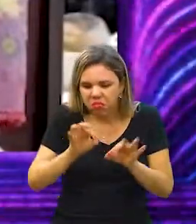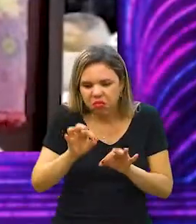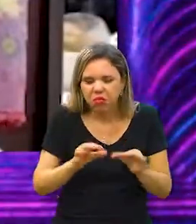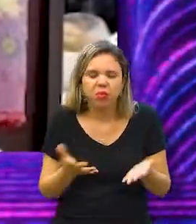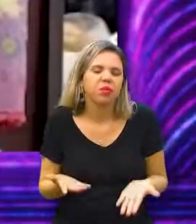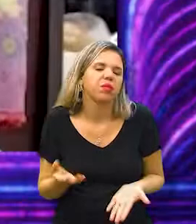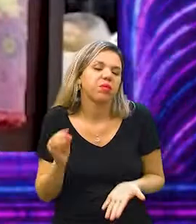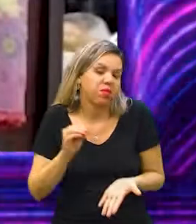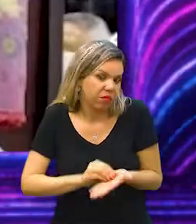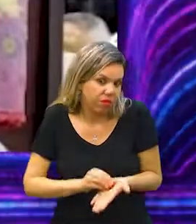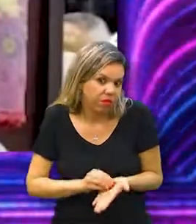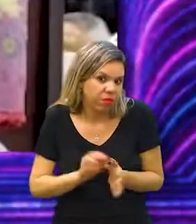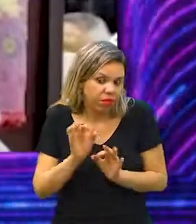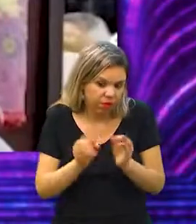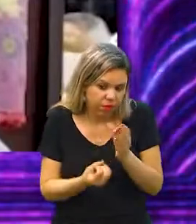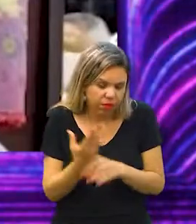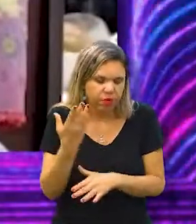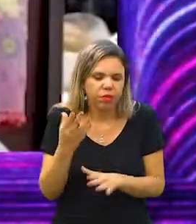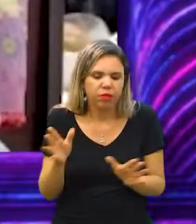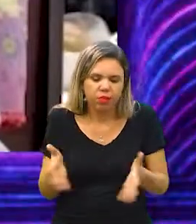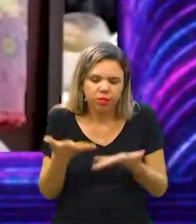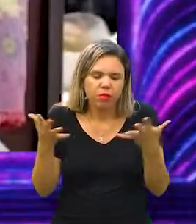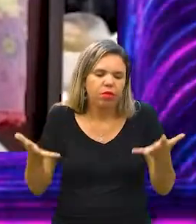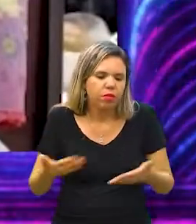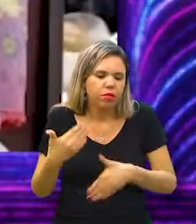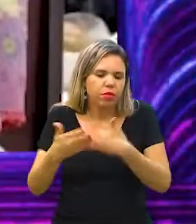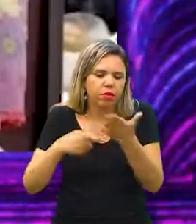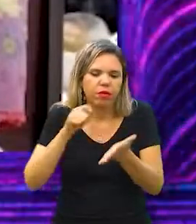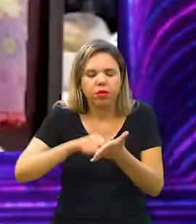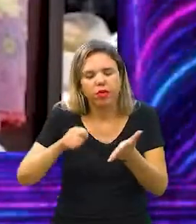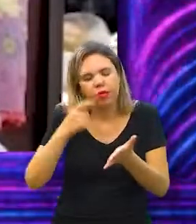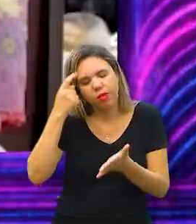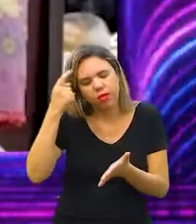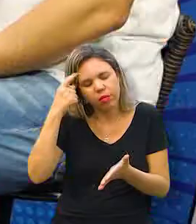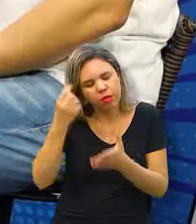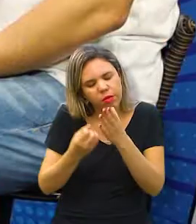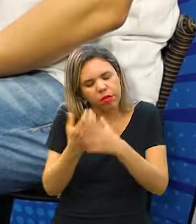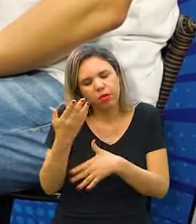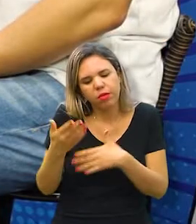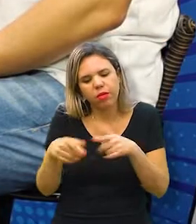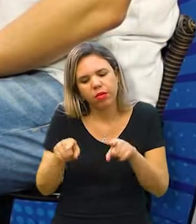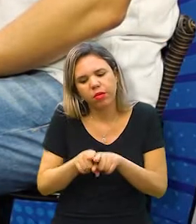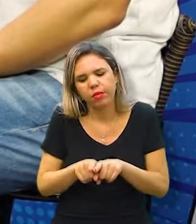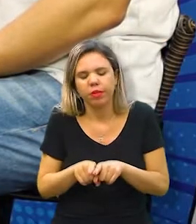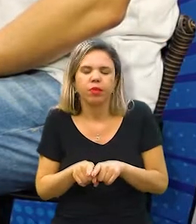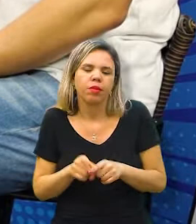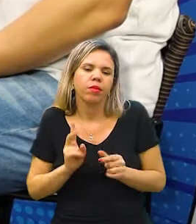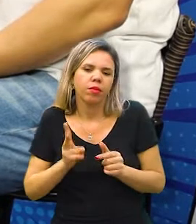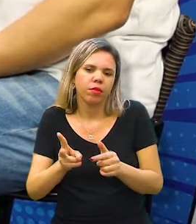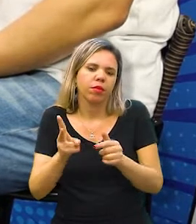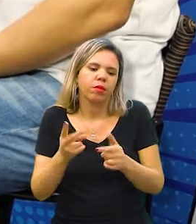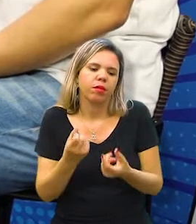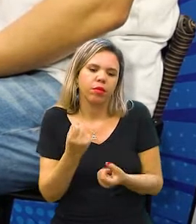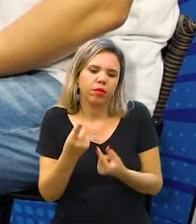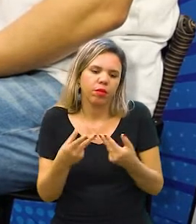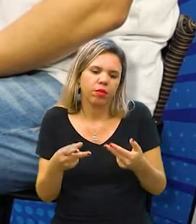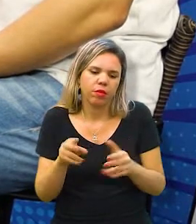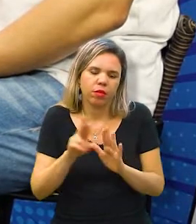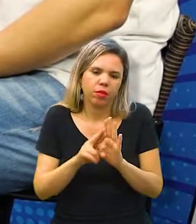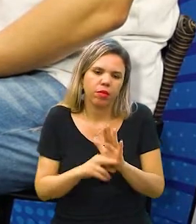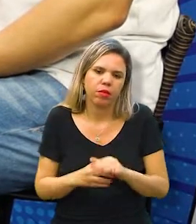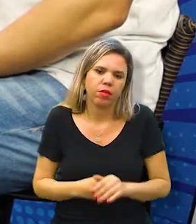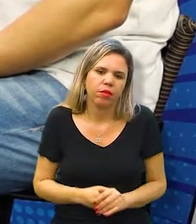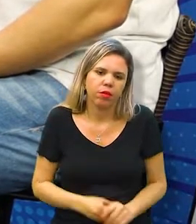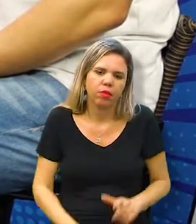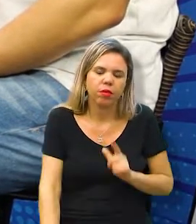sido planejada. Mas eu deixo fluir, né? Porque escrever é criatividade. Além de seguir